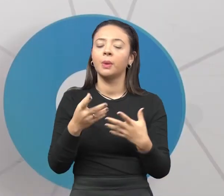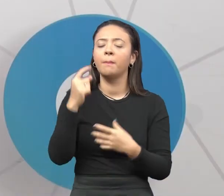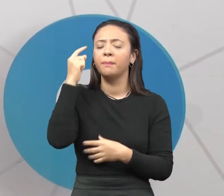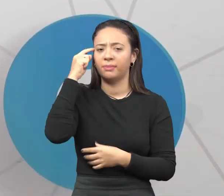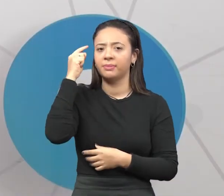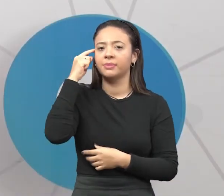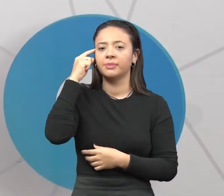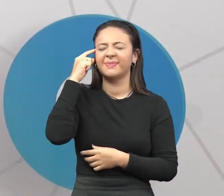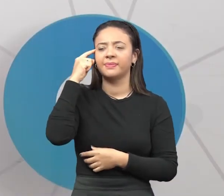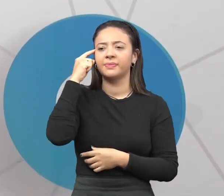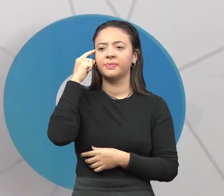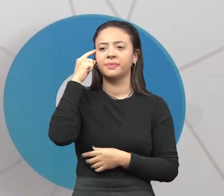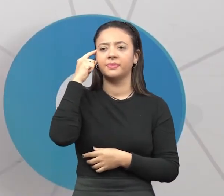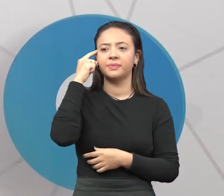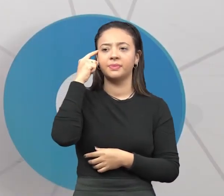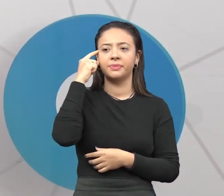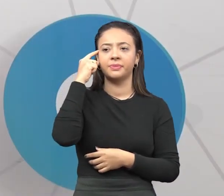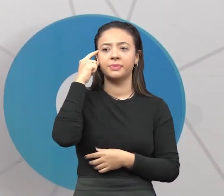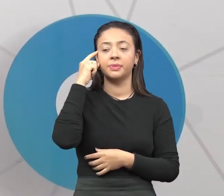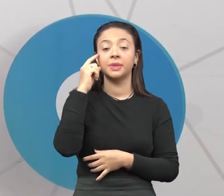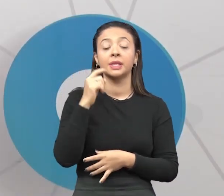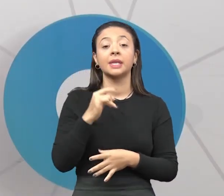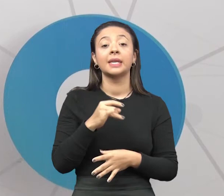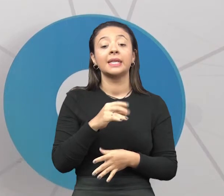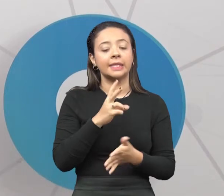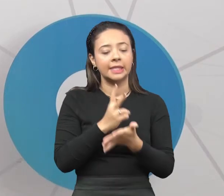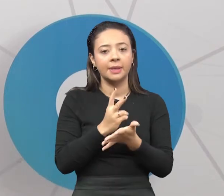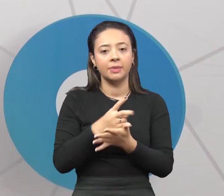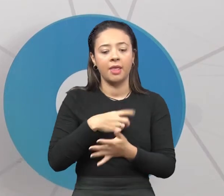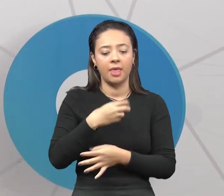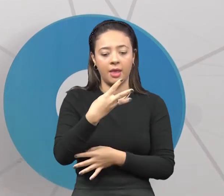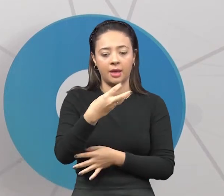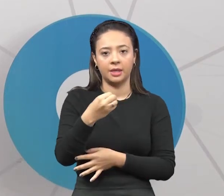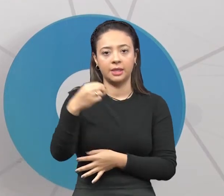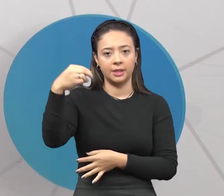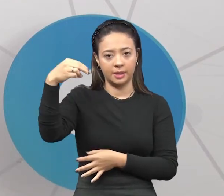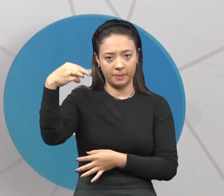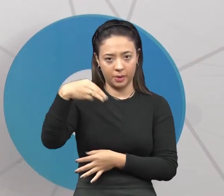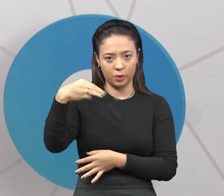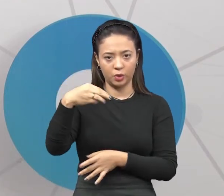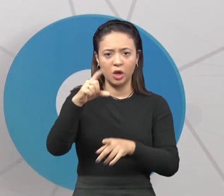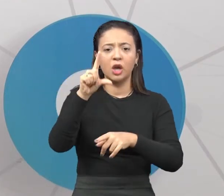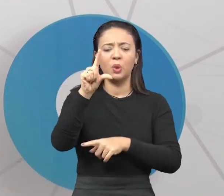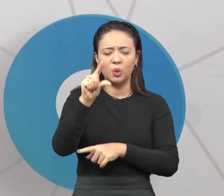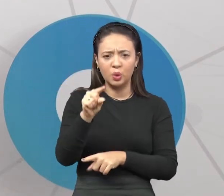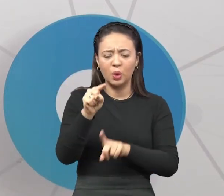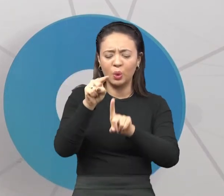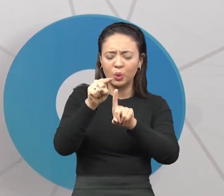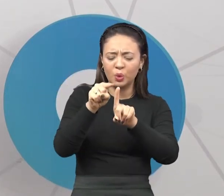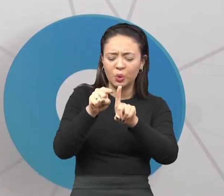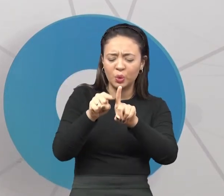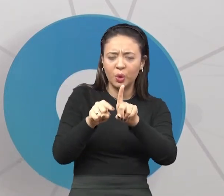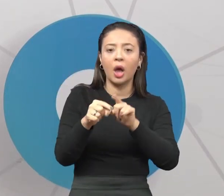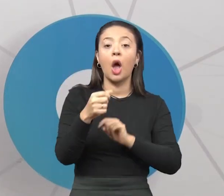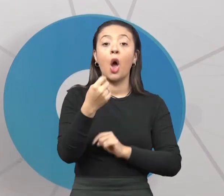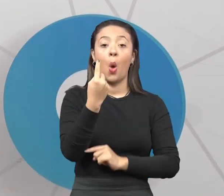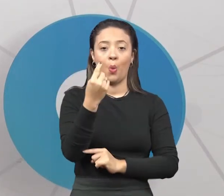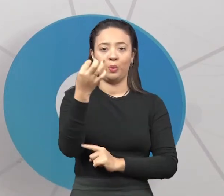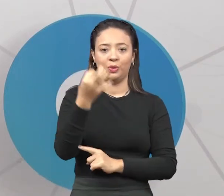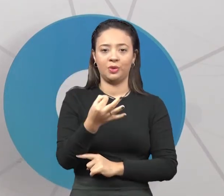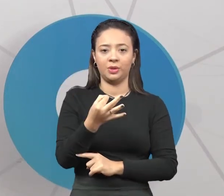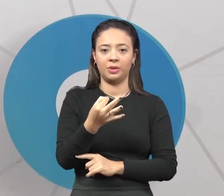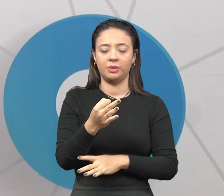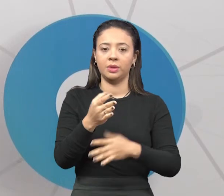comigo. A cada 30 minutos é reduzido 1% dessa temperatura. Ao mesmo tempo, se